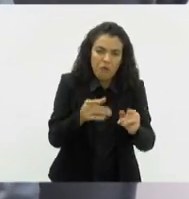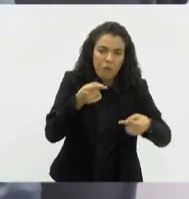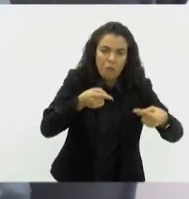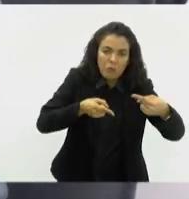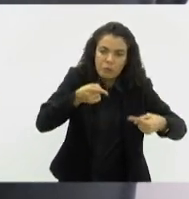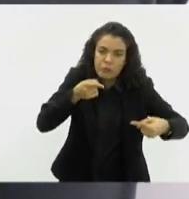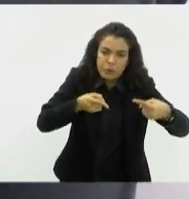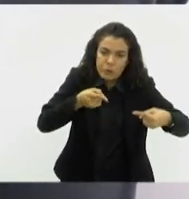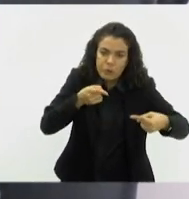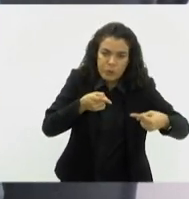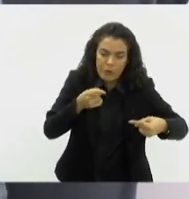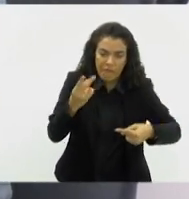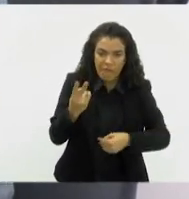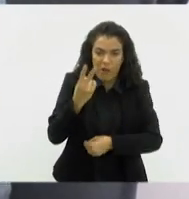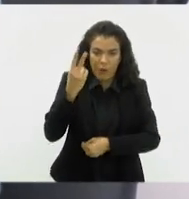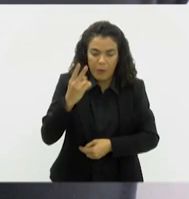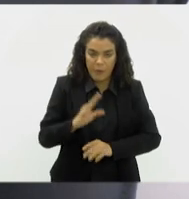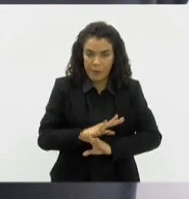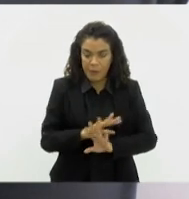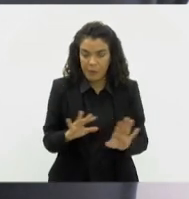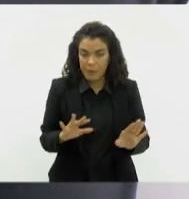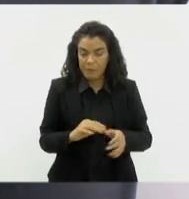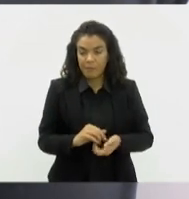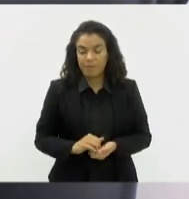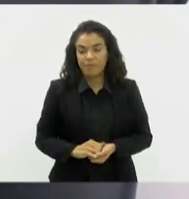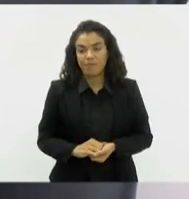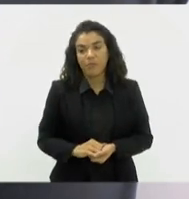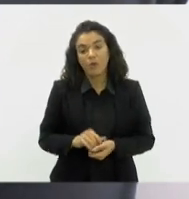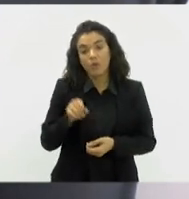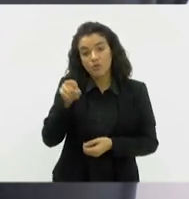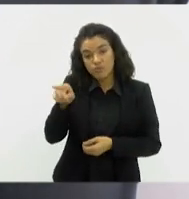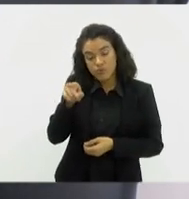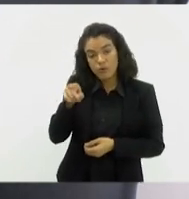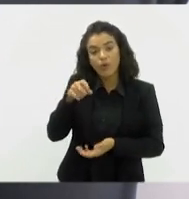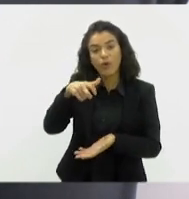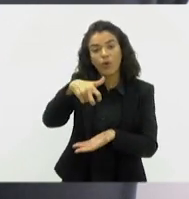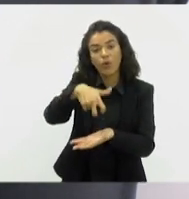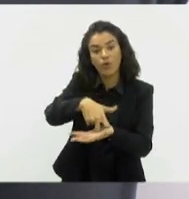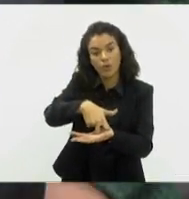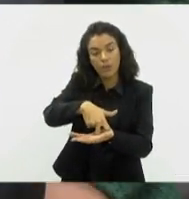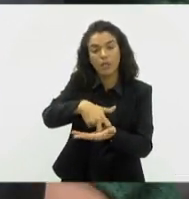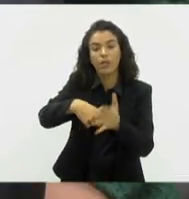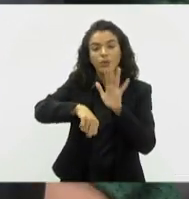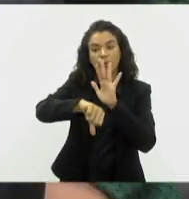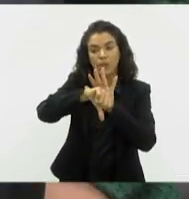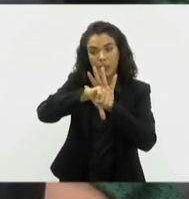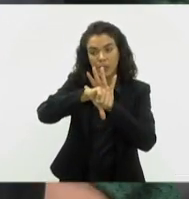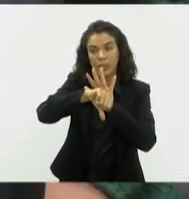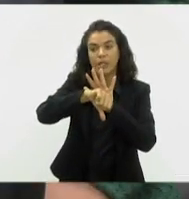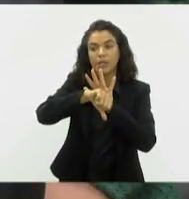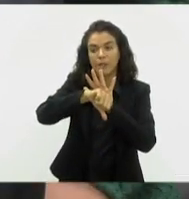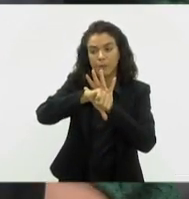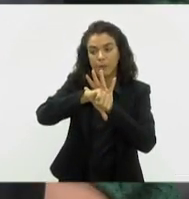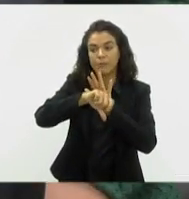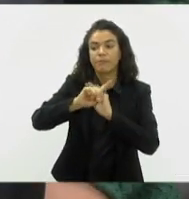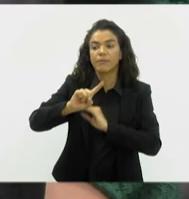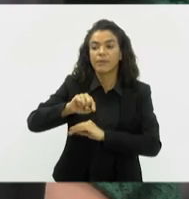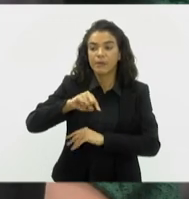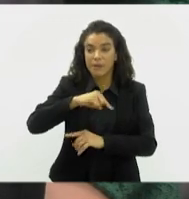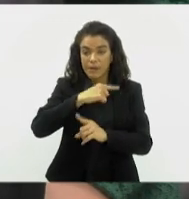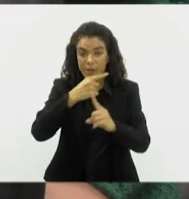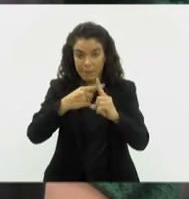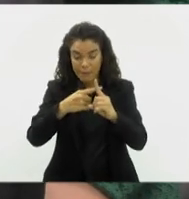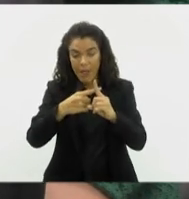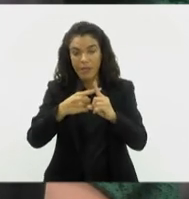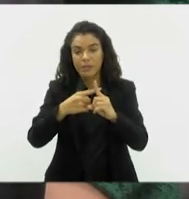valor. O que eu estou querendo dizer é que o senhor foi condenado por um crime com 19 anos, depois o senhor foi condenado por